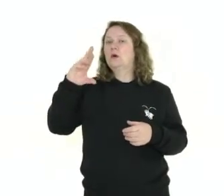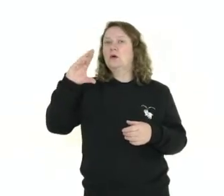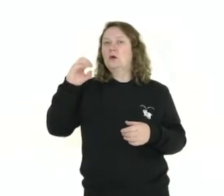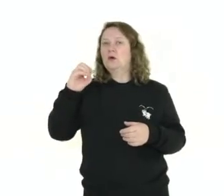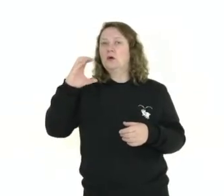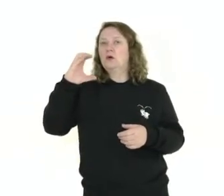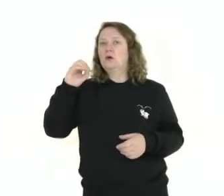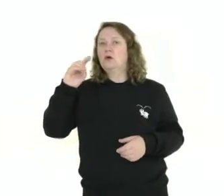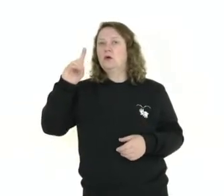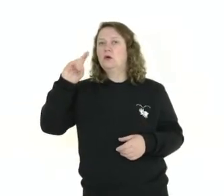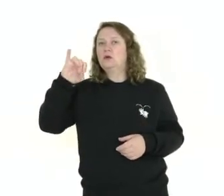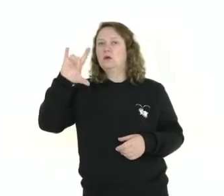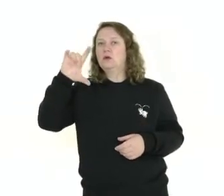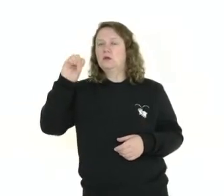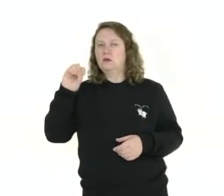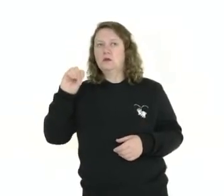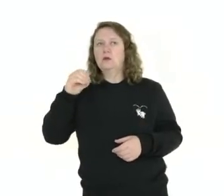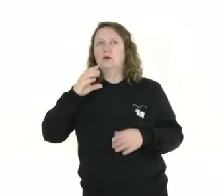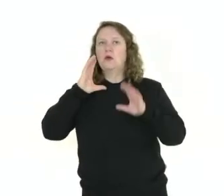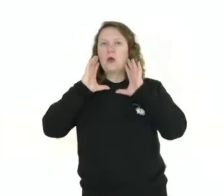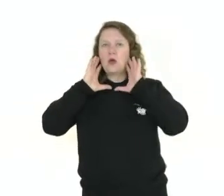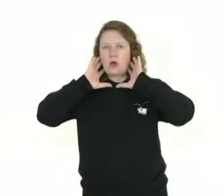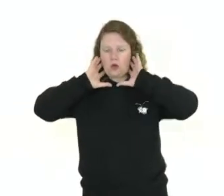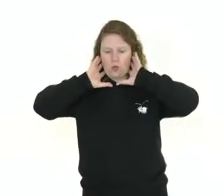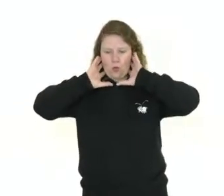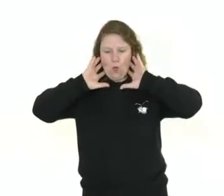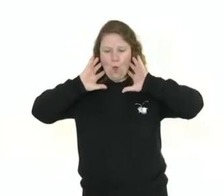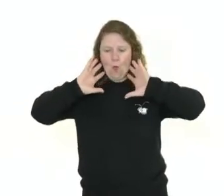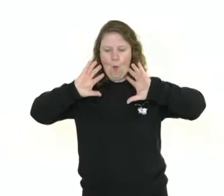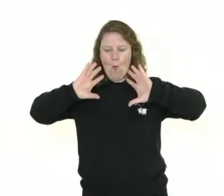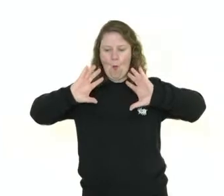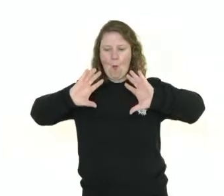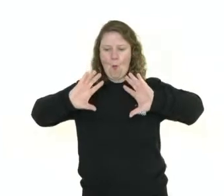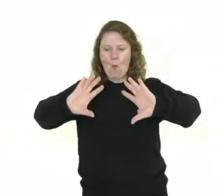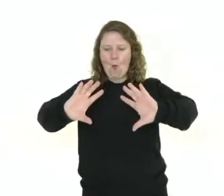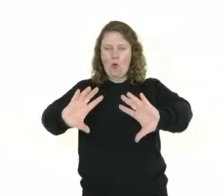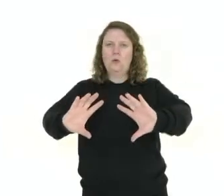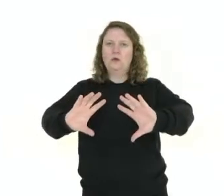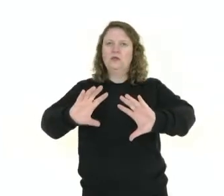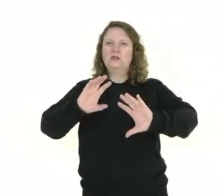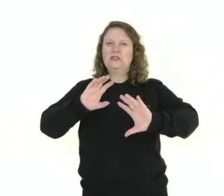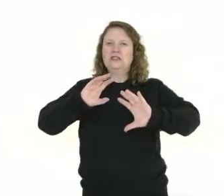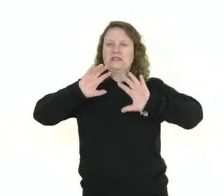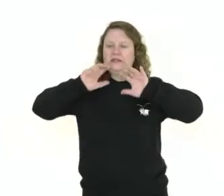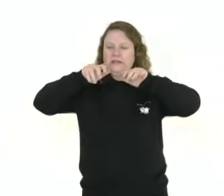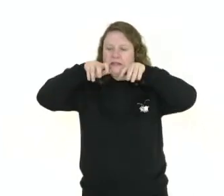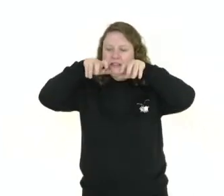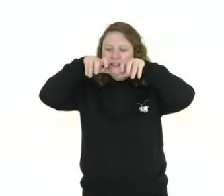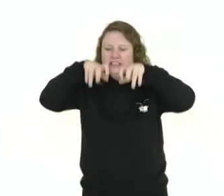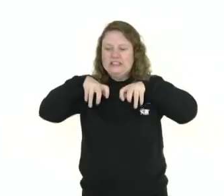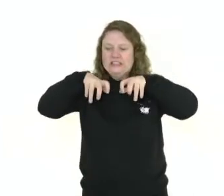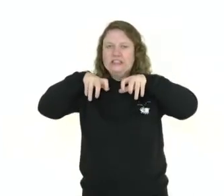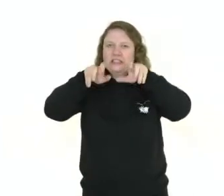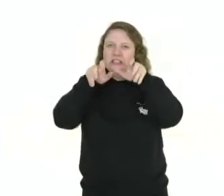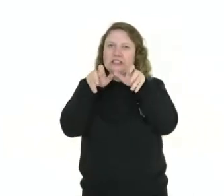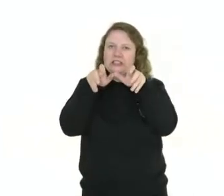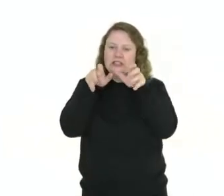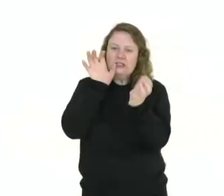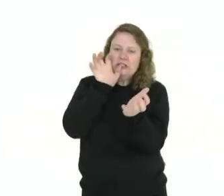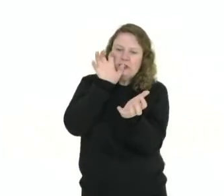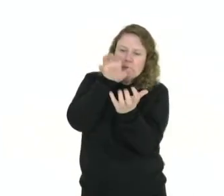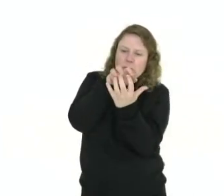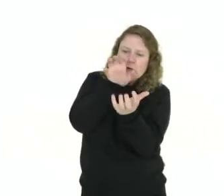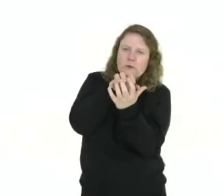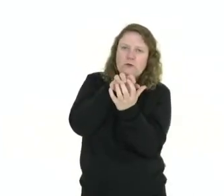a cabeça mais longa e fina. Os dentes inferiores são visíveis. Ai,